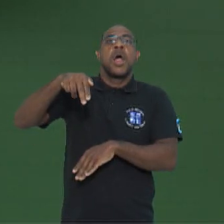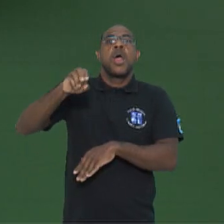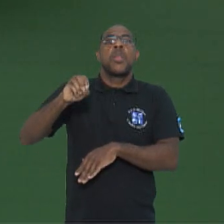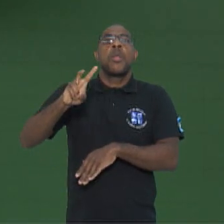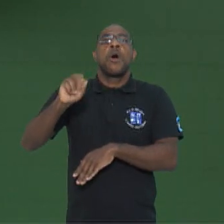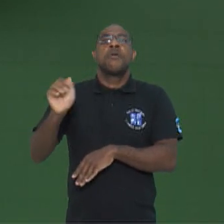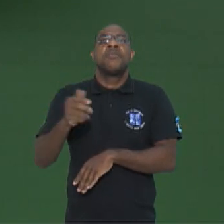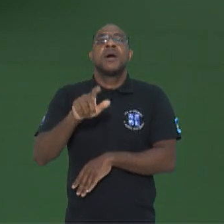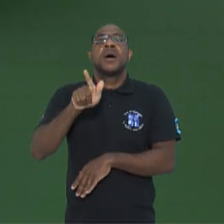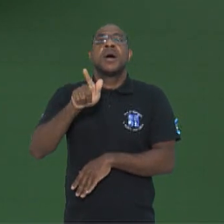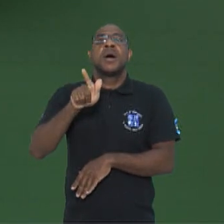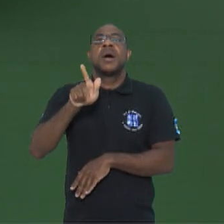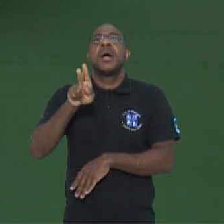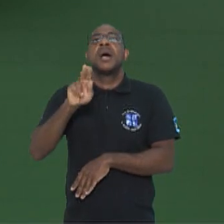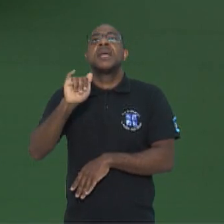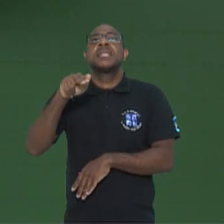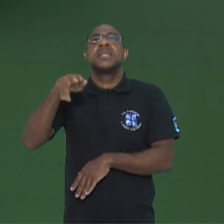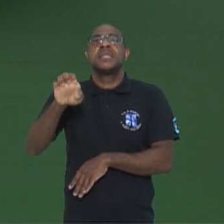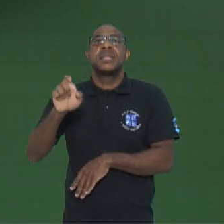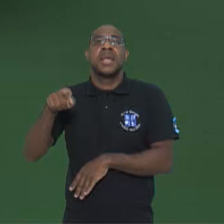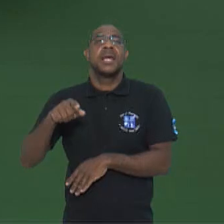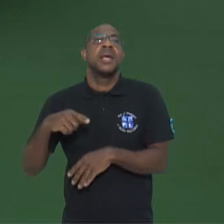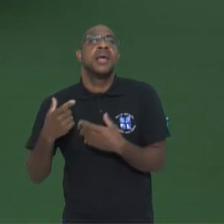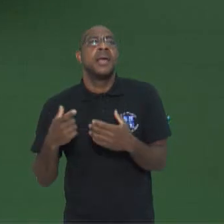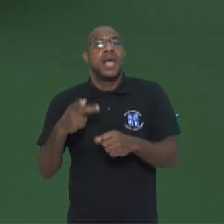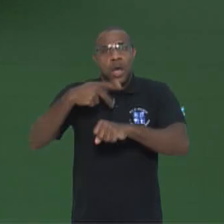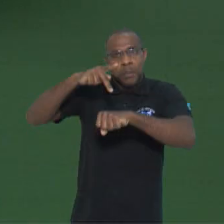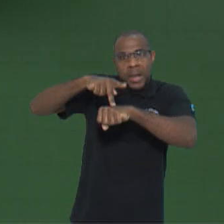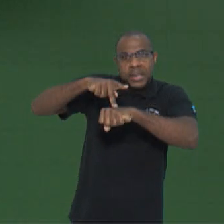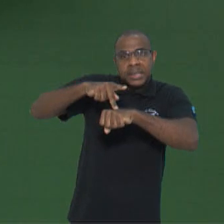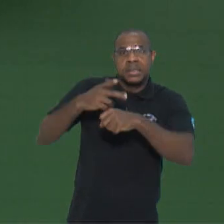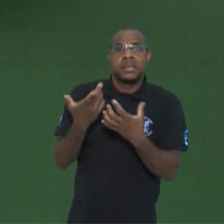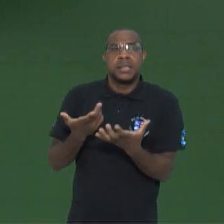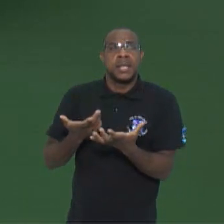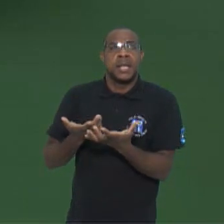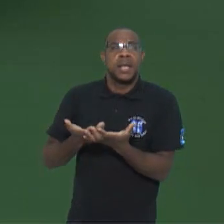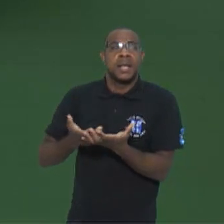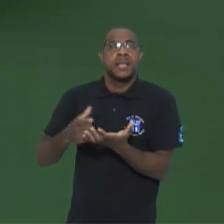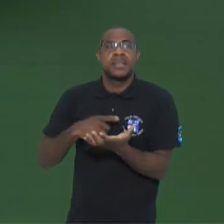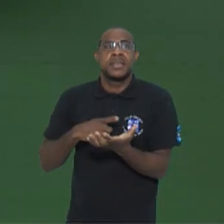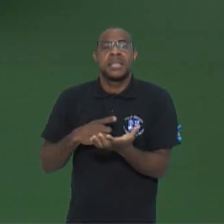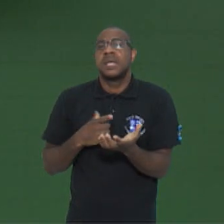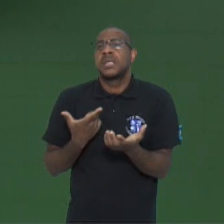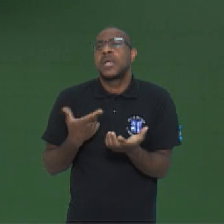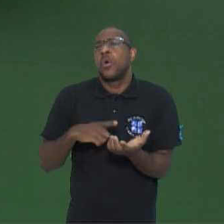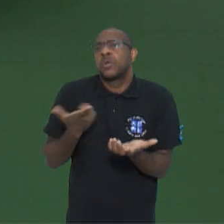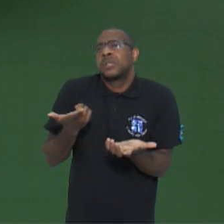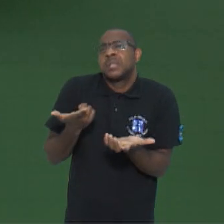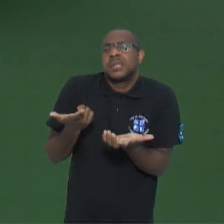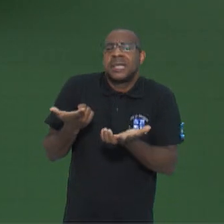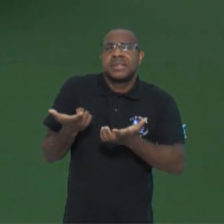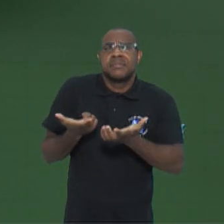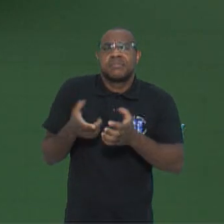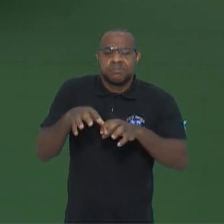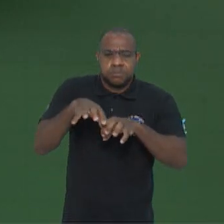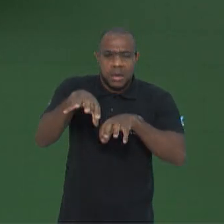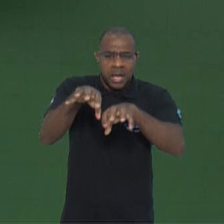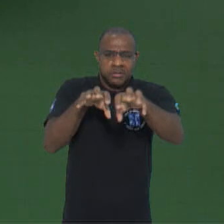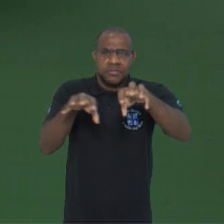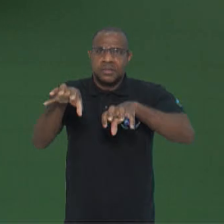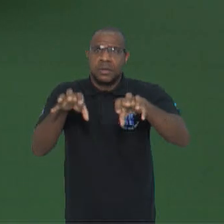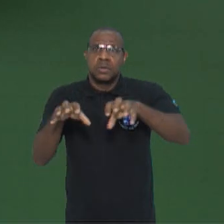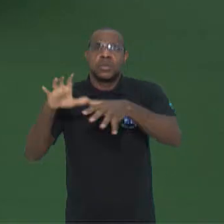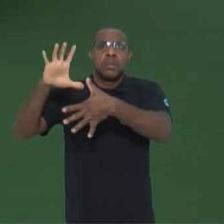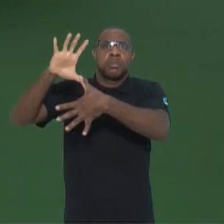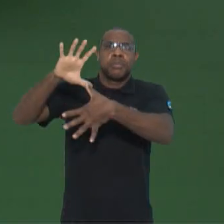relevância para a conquista. Além de outras questões que envolvem a divisão dos continentes em relação a